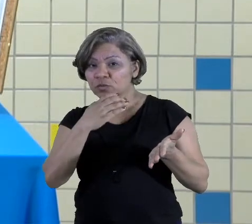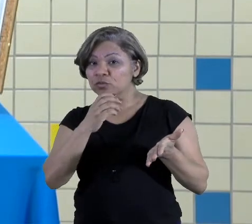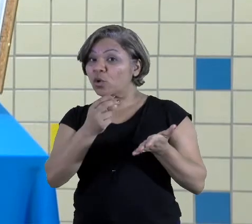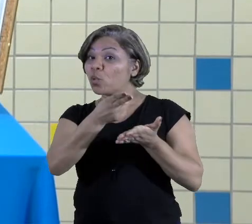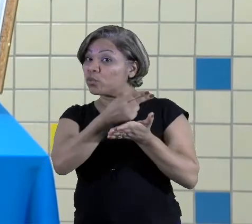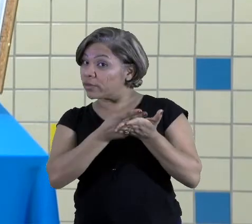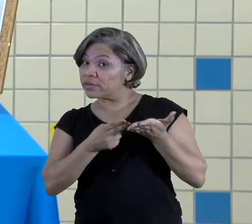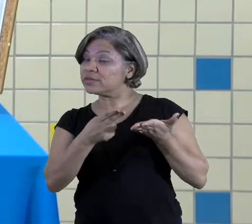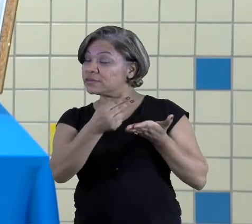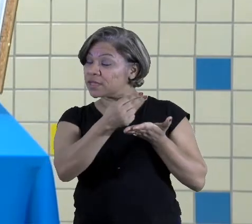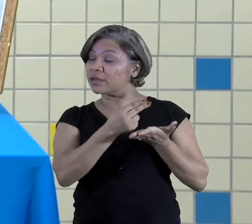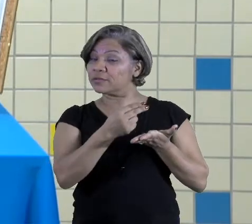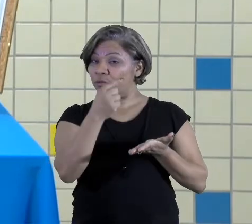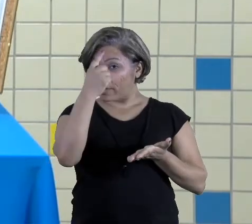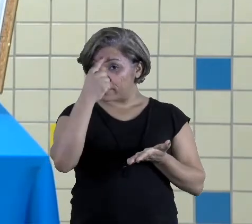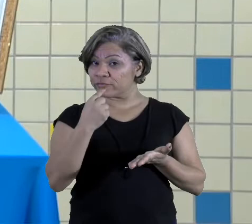fez.